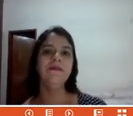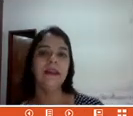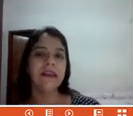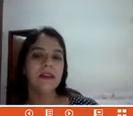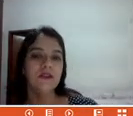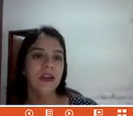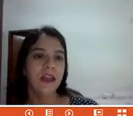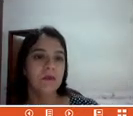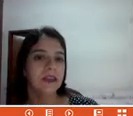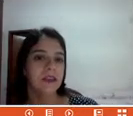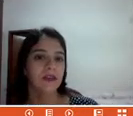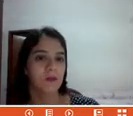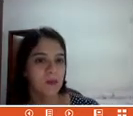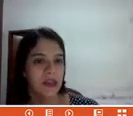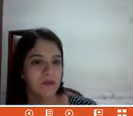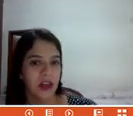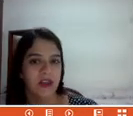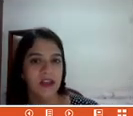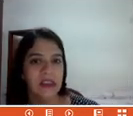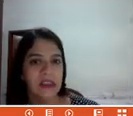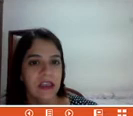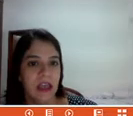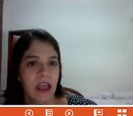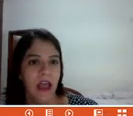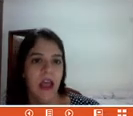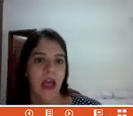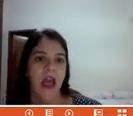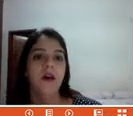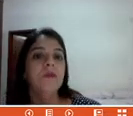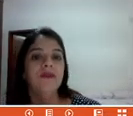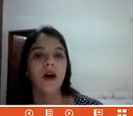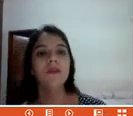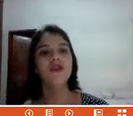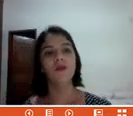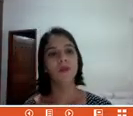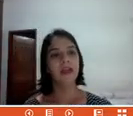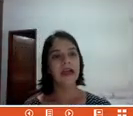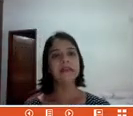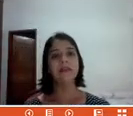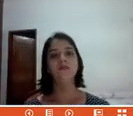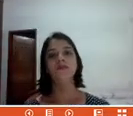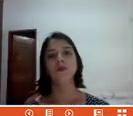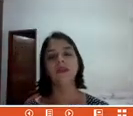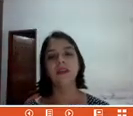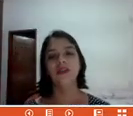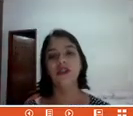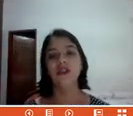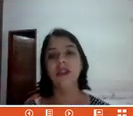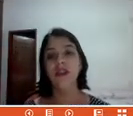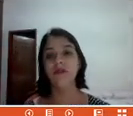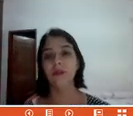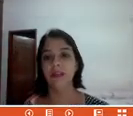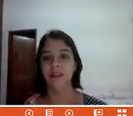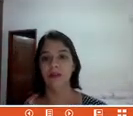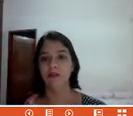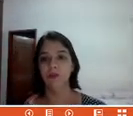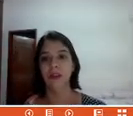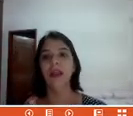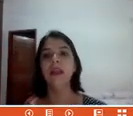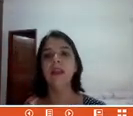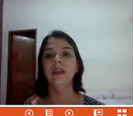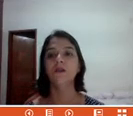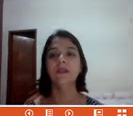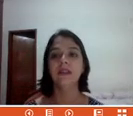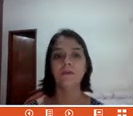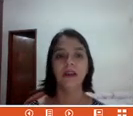Então, a definição de Libras, como eu mesmo já disse, é uma forma de comunicação, ou seja, de expressão,